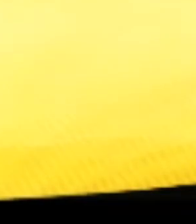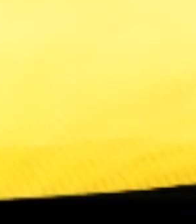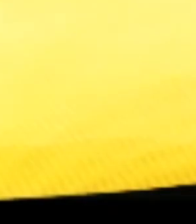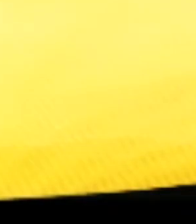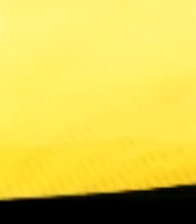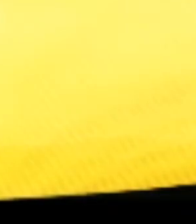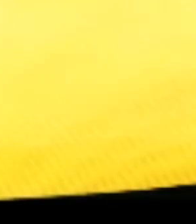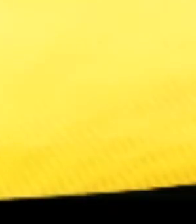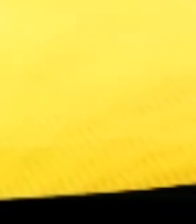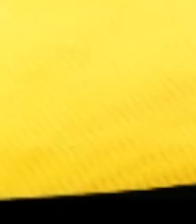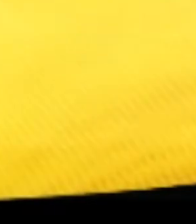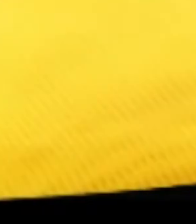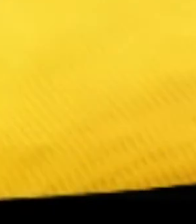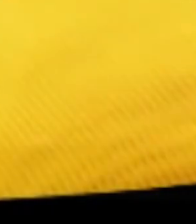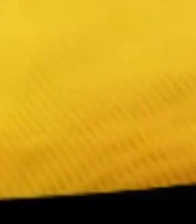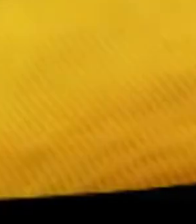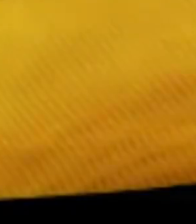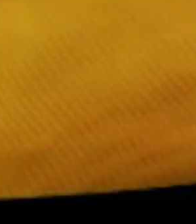E